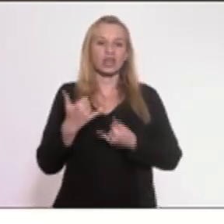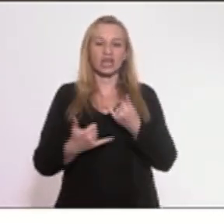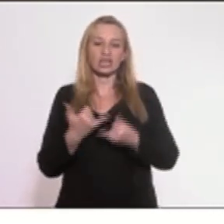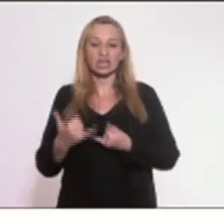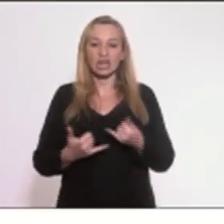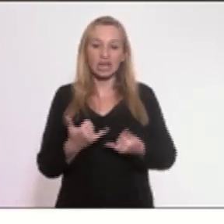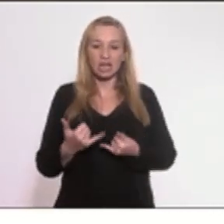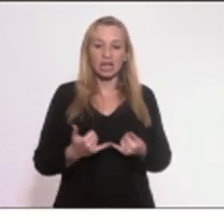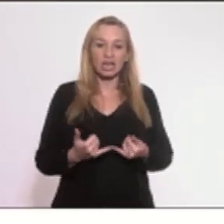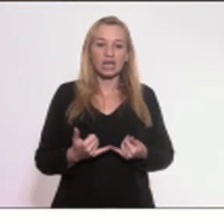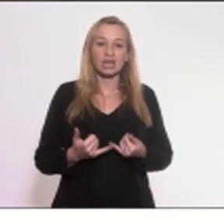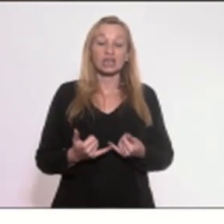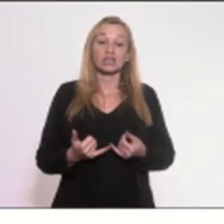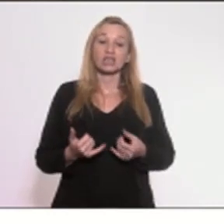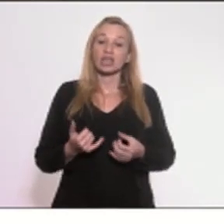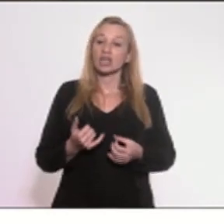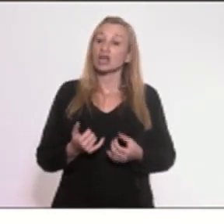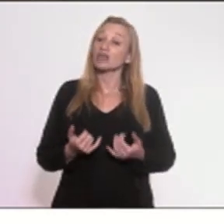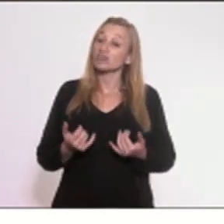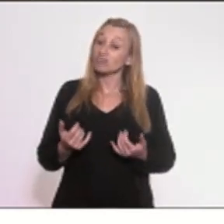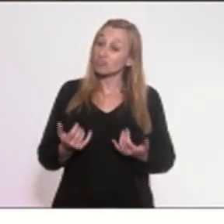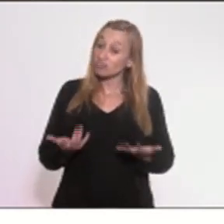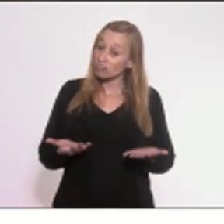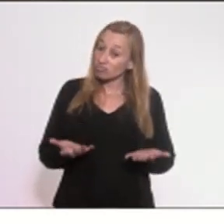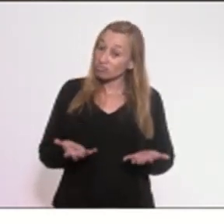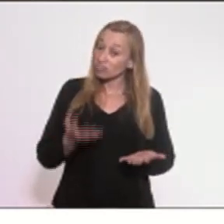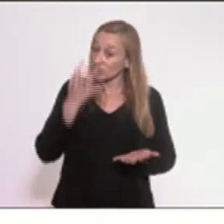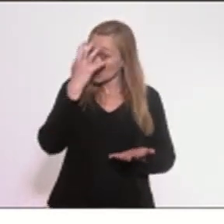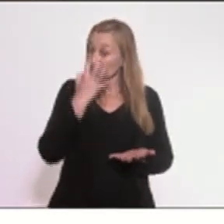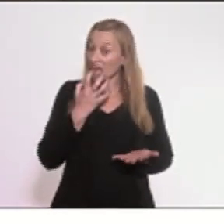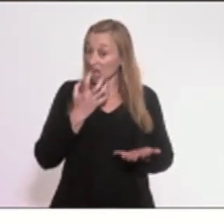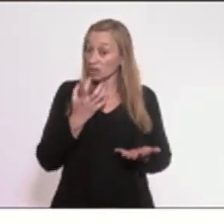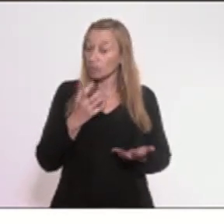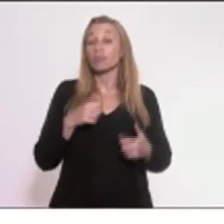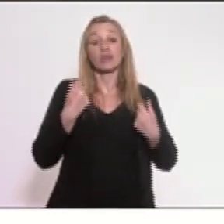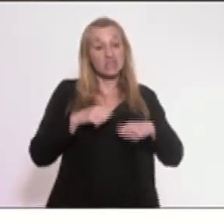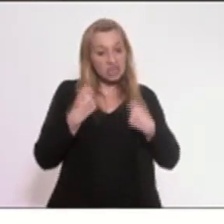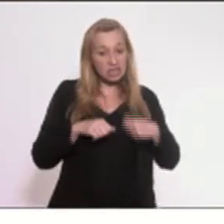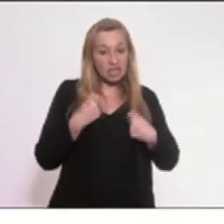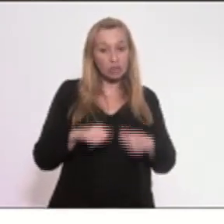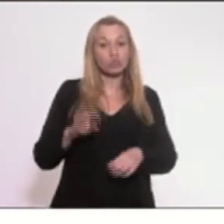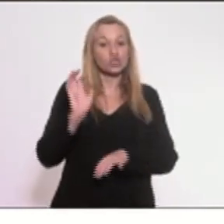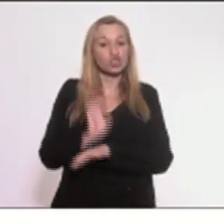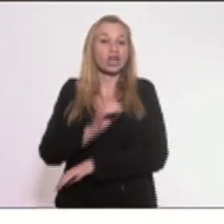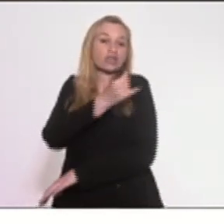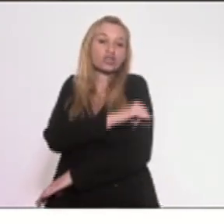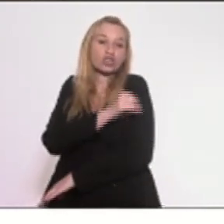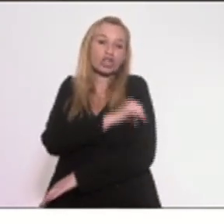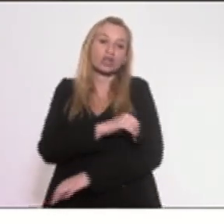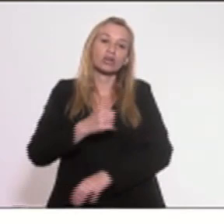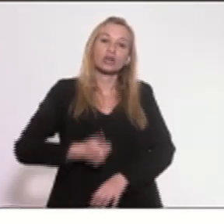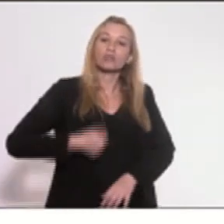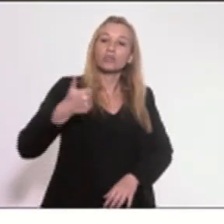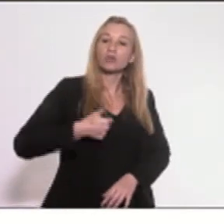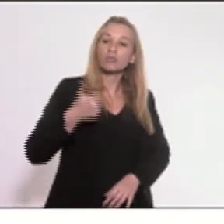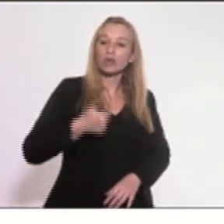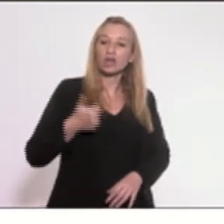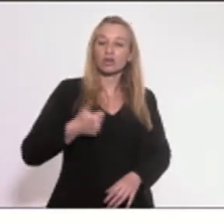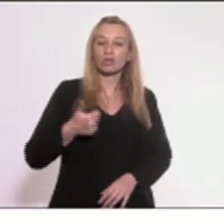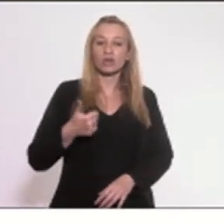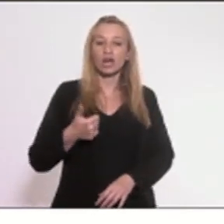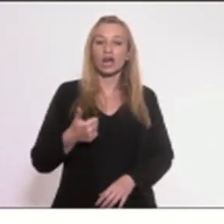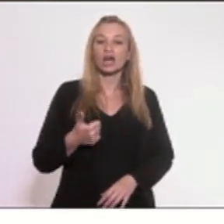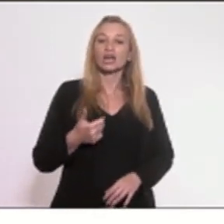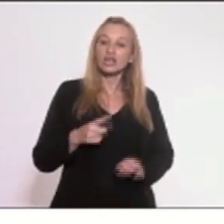muito maior do que nos diverge, do que nos separa. Nós precisamos colocar o Estado do Rio de Janeiro em primeiro lugar e tratar com